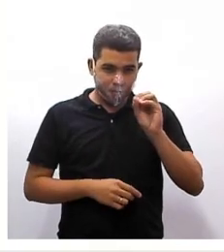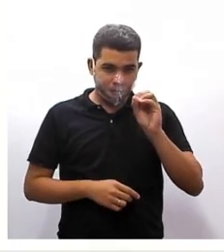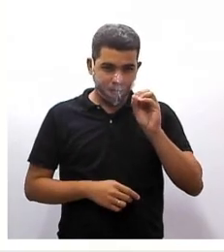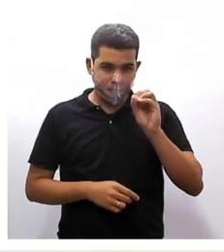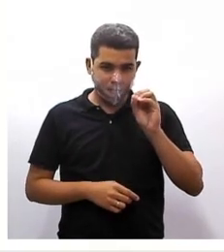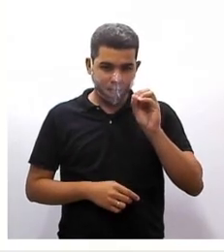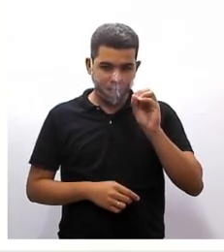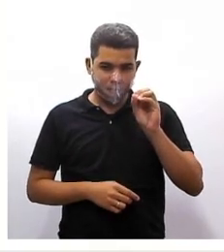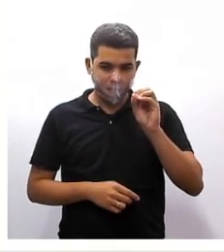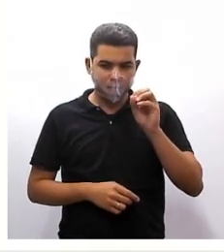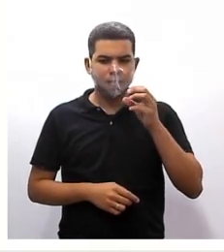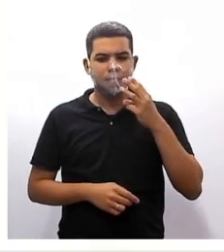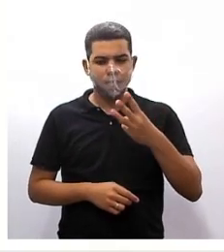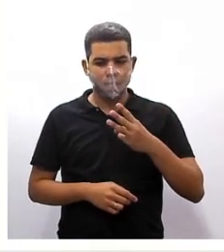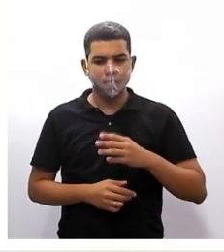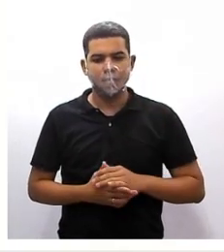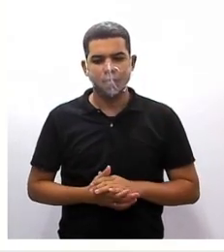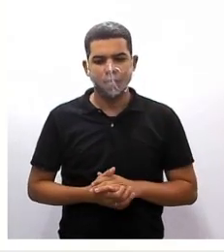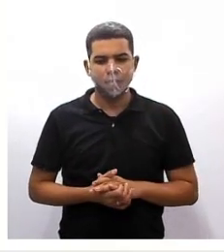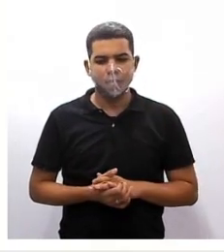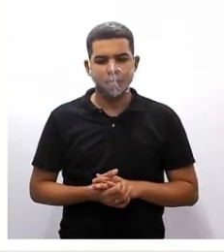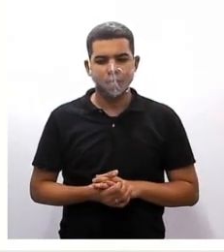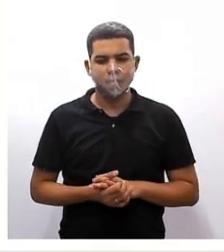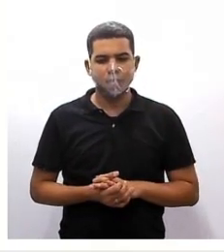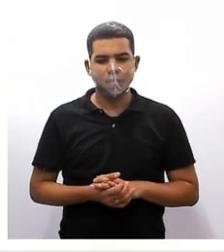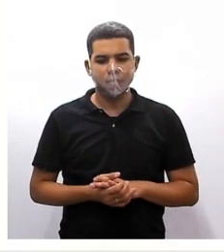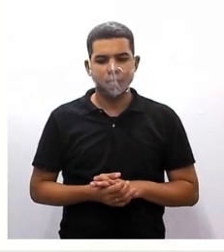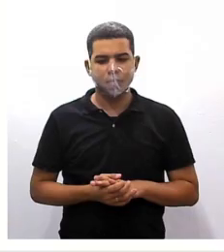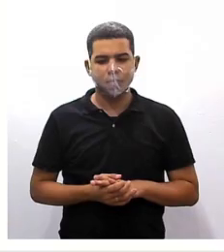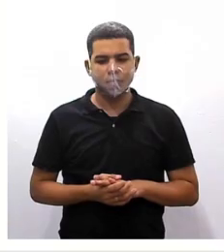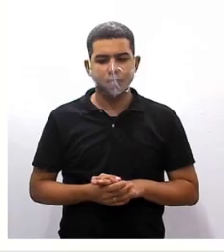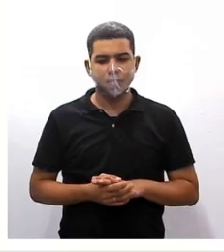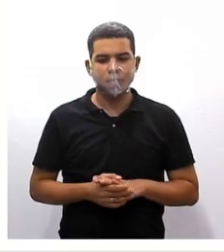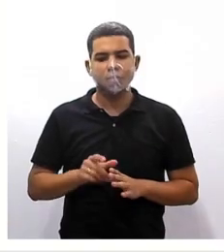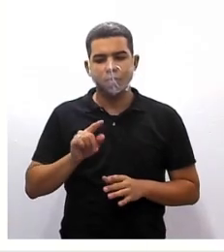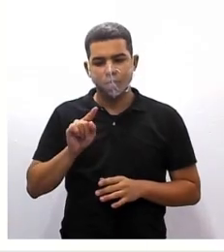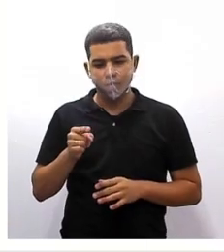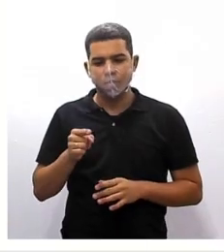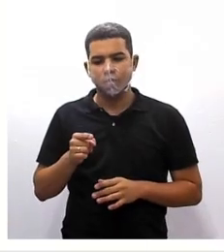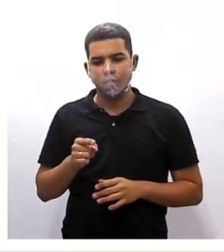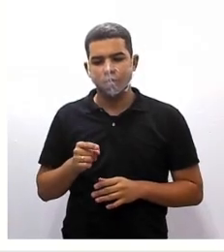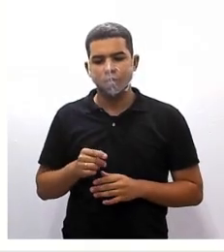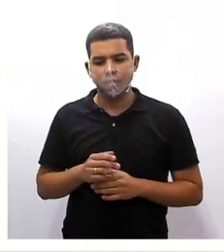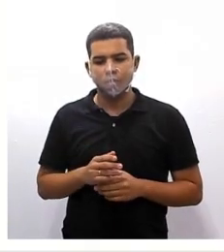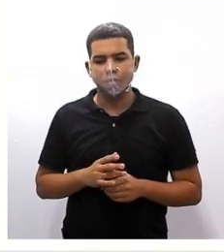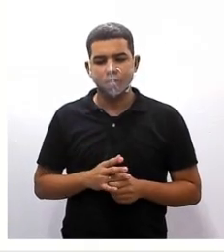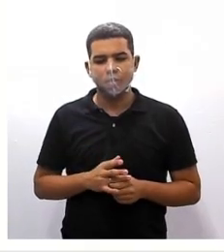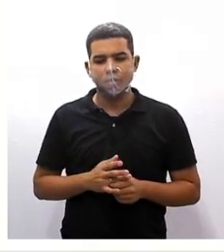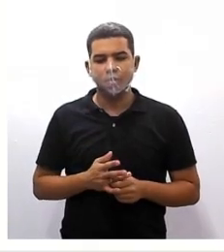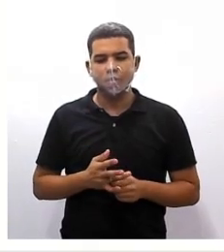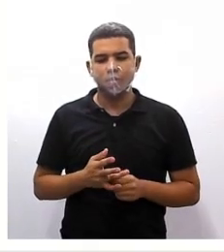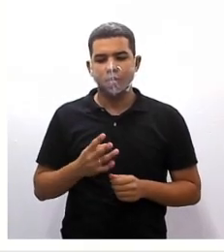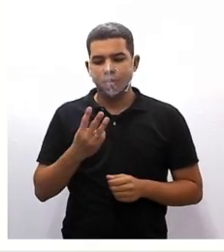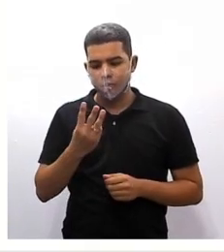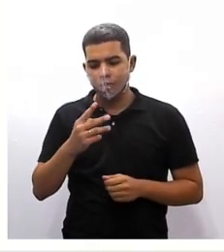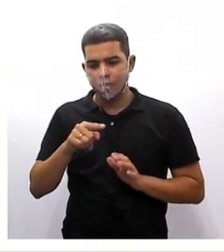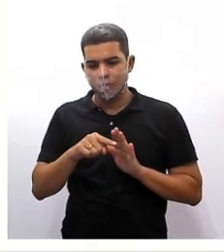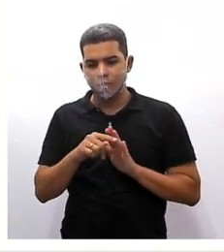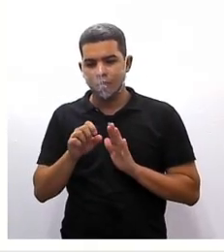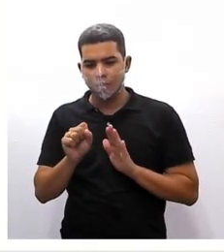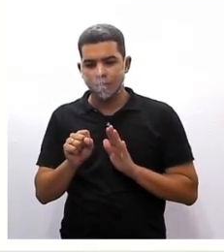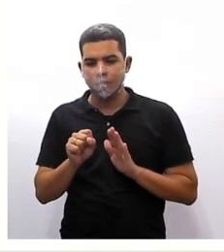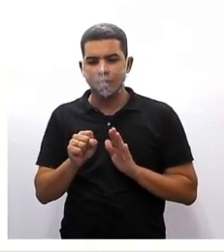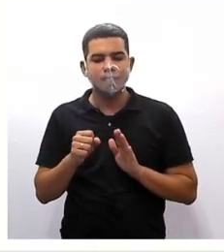0. 3. E botou a vírgula agora. 3 menos 8. Não